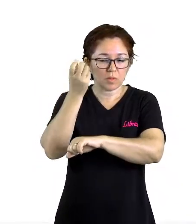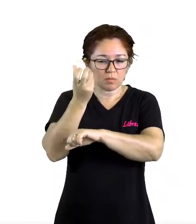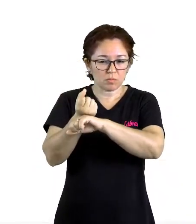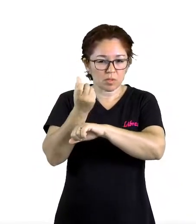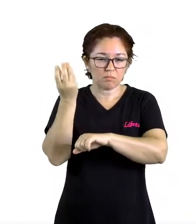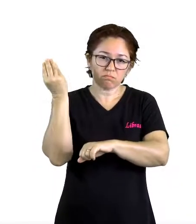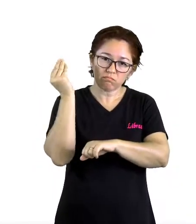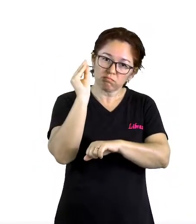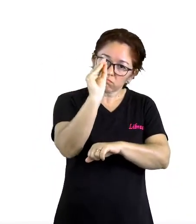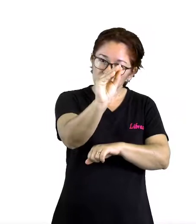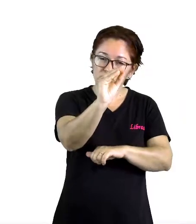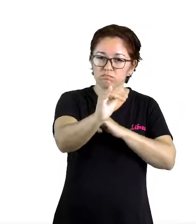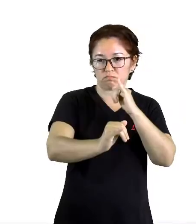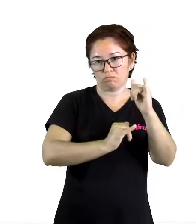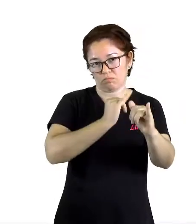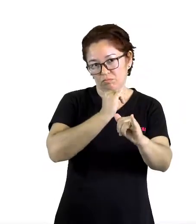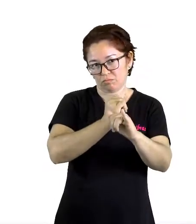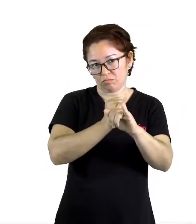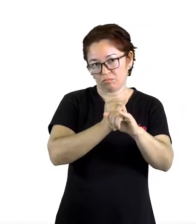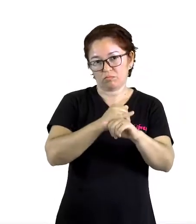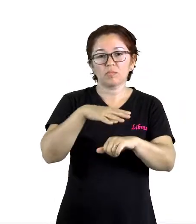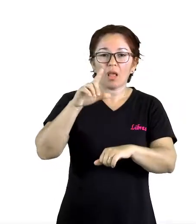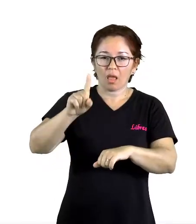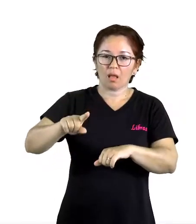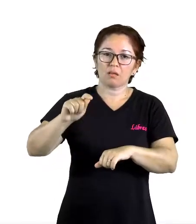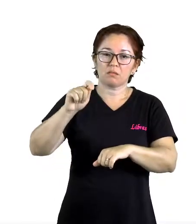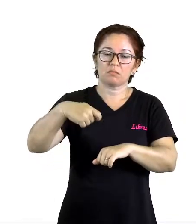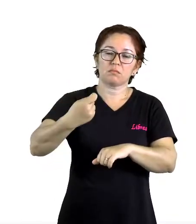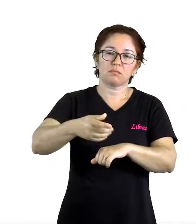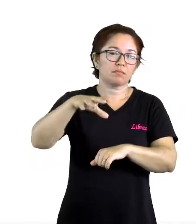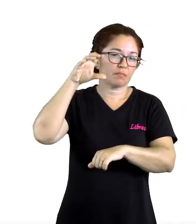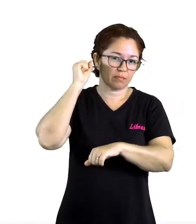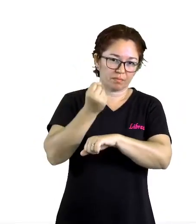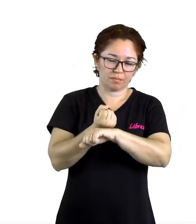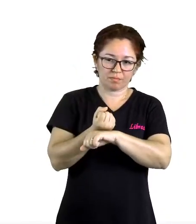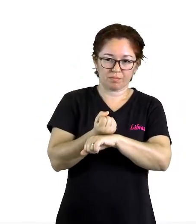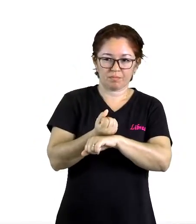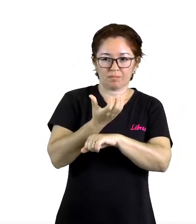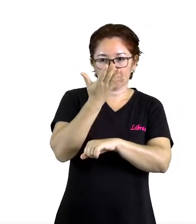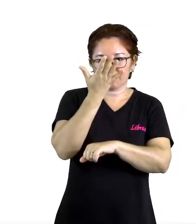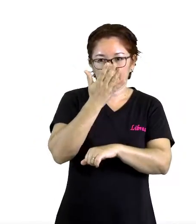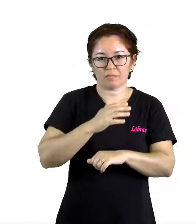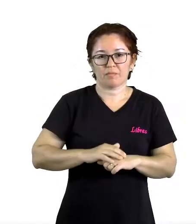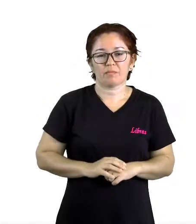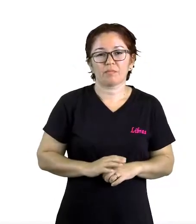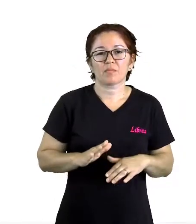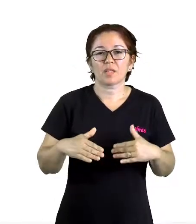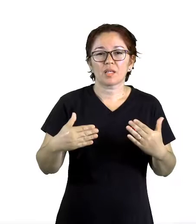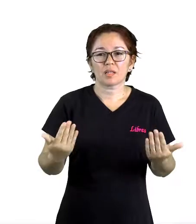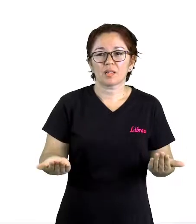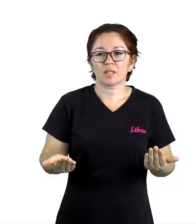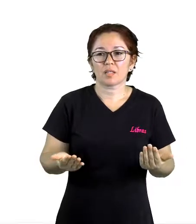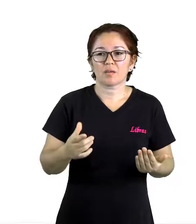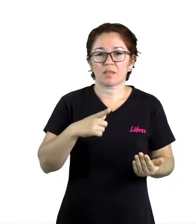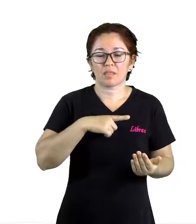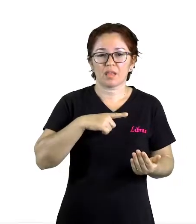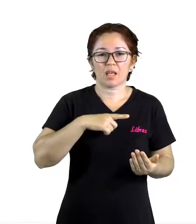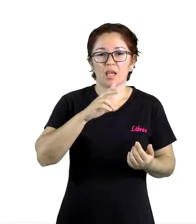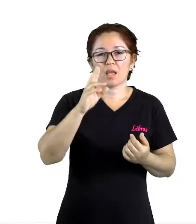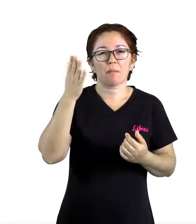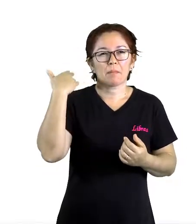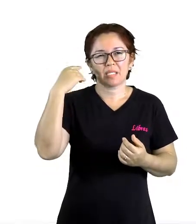nova forma de distribuição de arquivos de áudio, sugeriu 3 nomes: audioblogging,